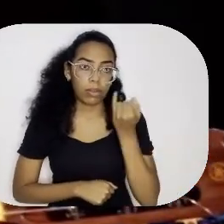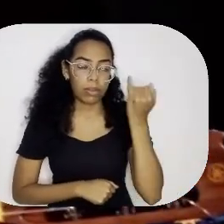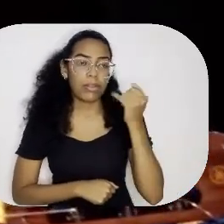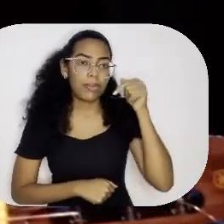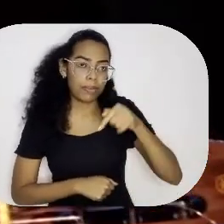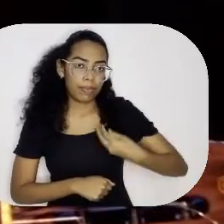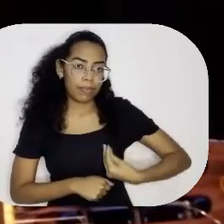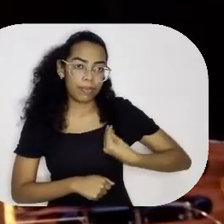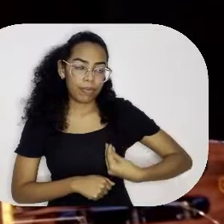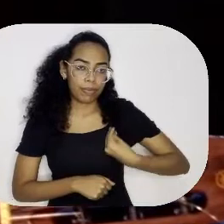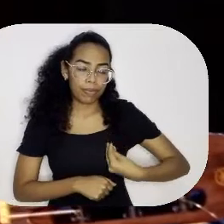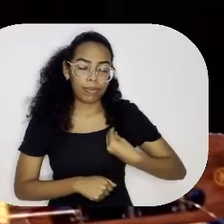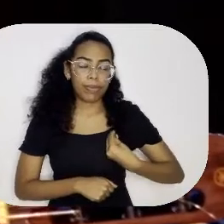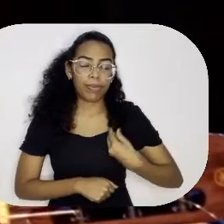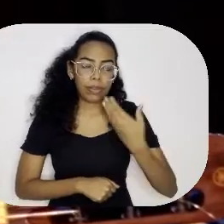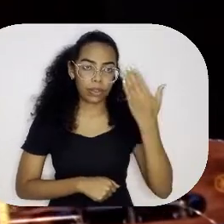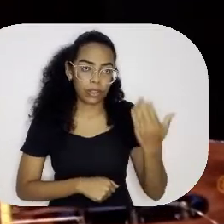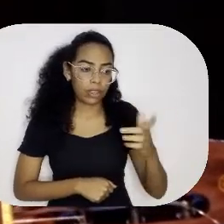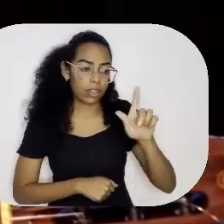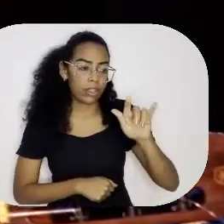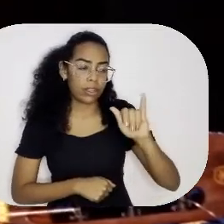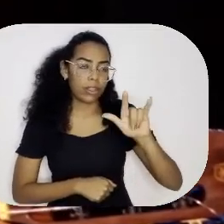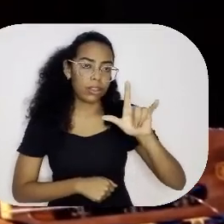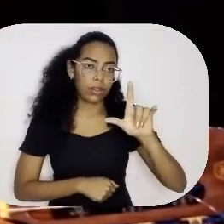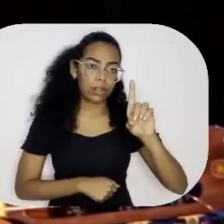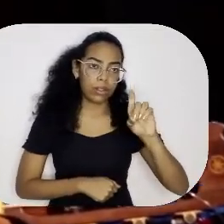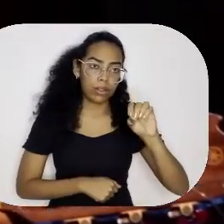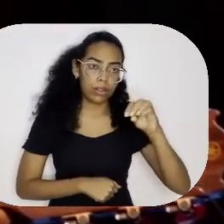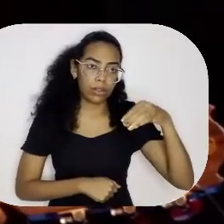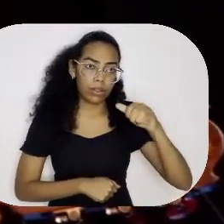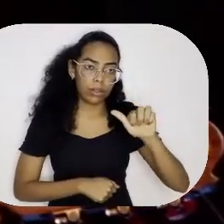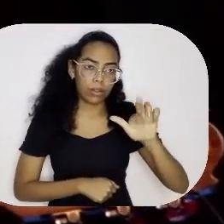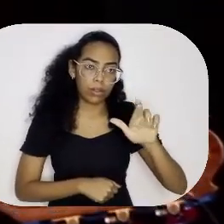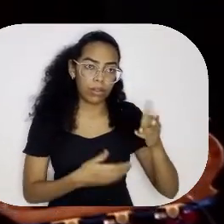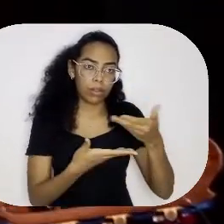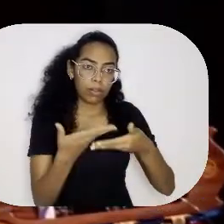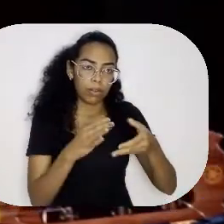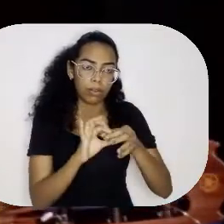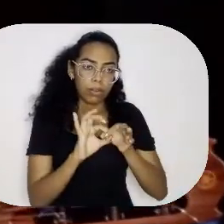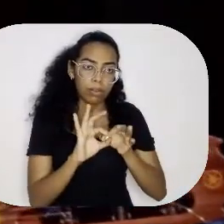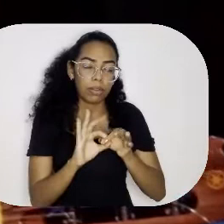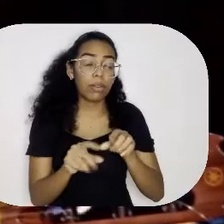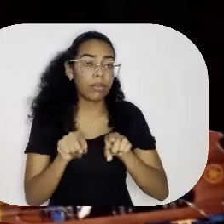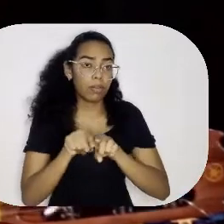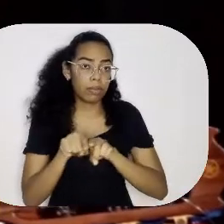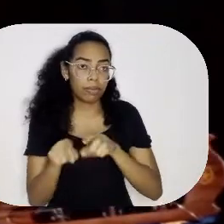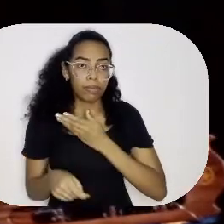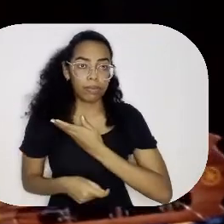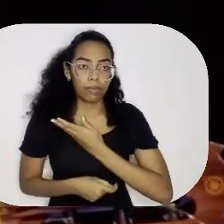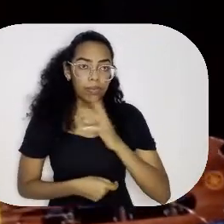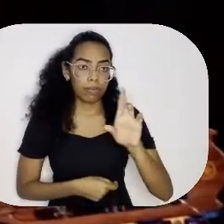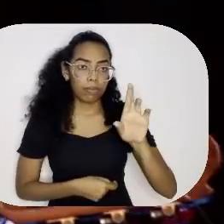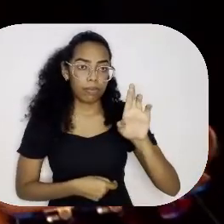do coordenador Gildomar, músico, amigo, parceiro, Cida Olímpio. Minha amiga Rejane, que está na produção também,